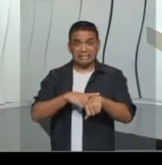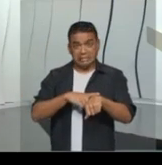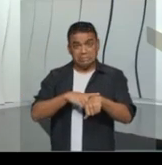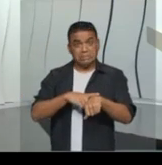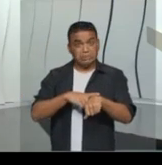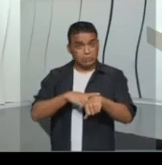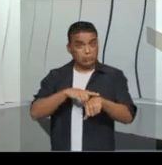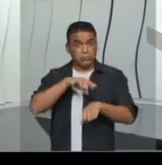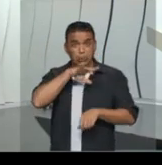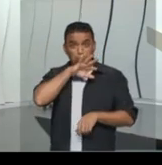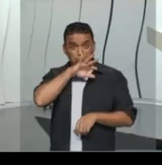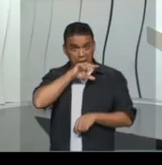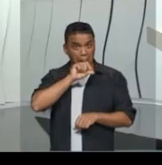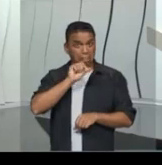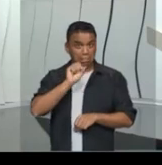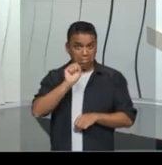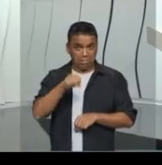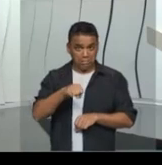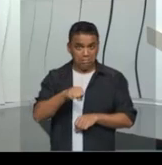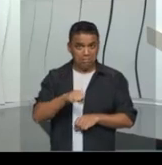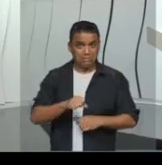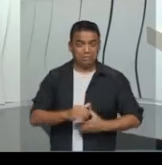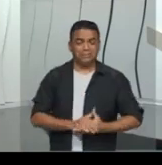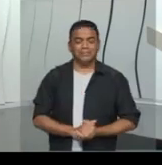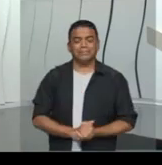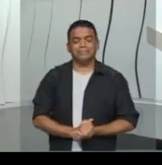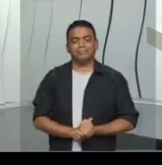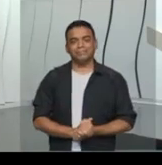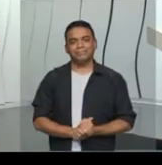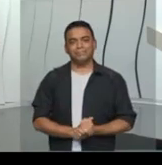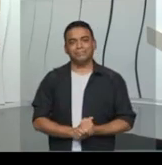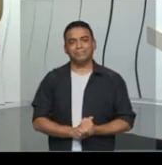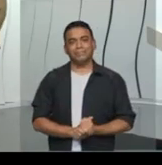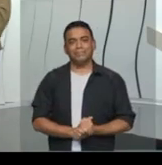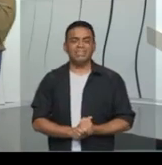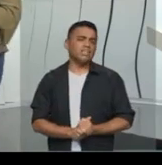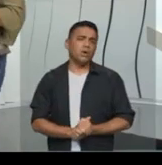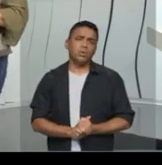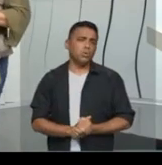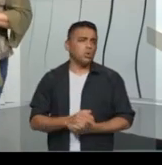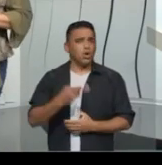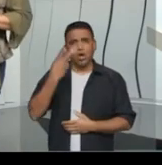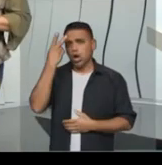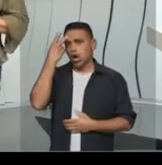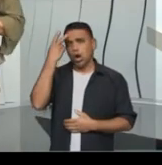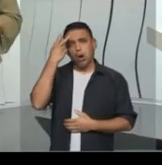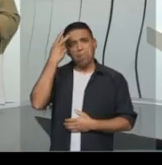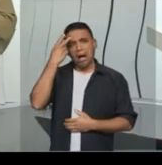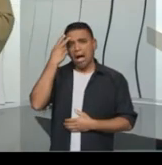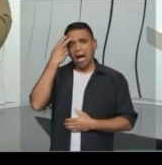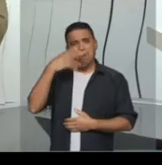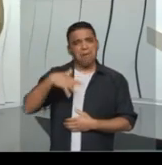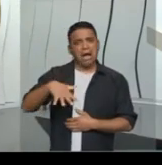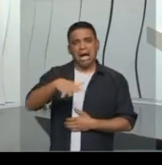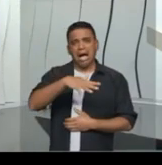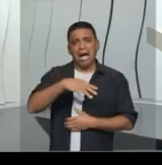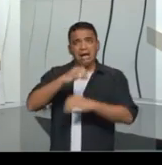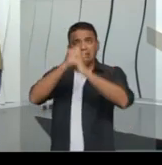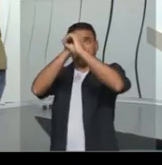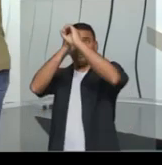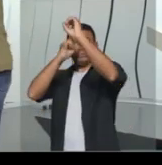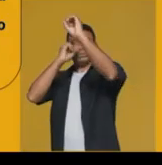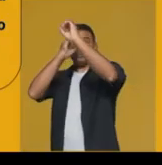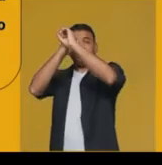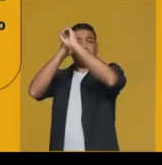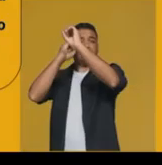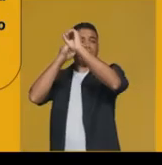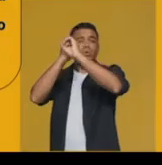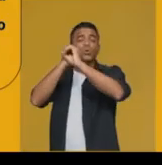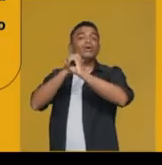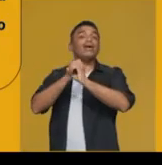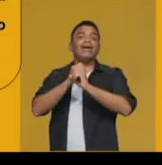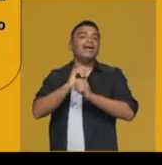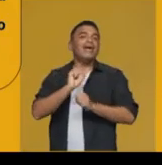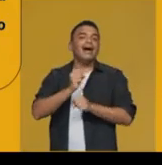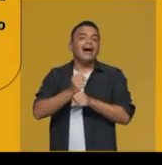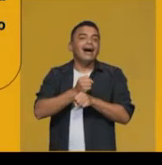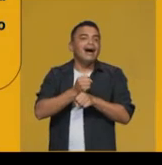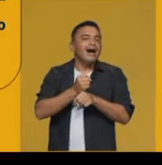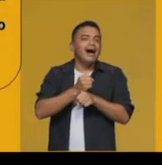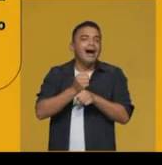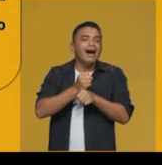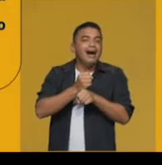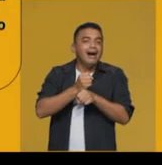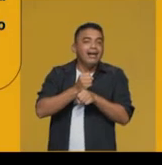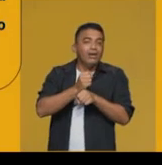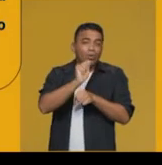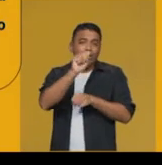né? Bom, uma unidade muito comum usada na astronomia também é o ano-luz. O que é o ano-luz? É